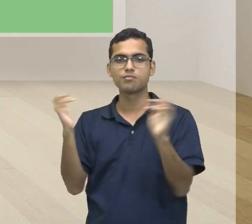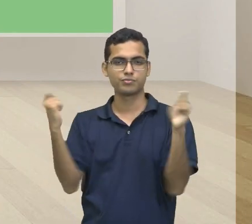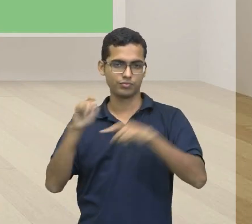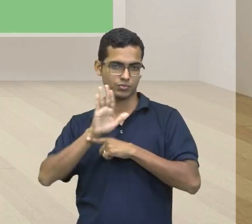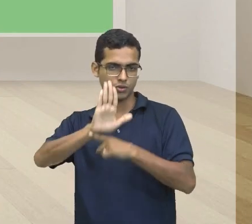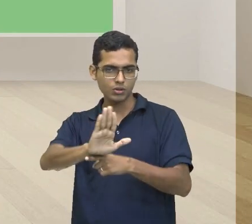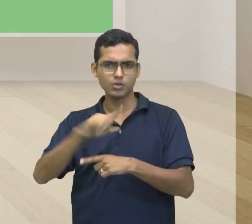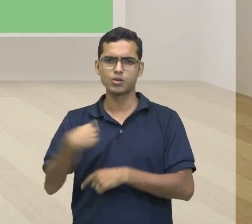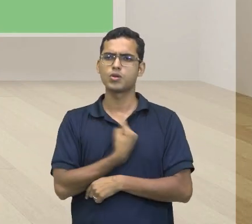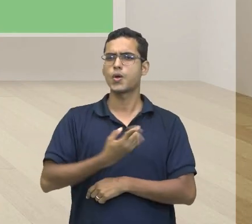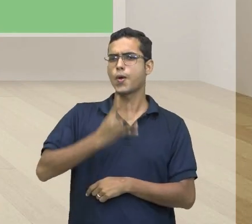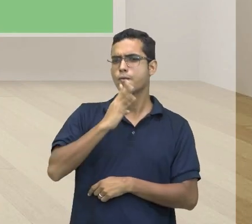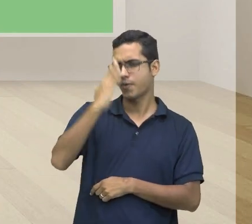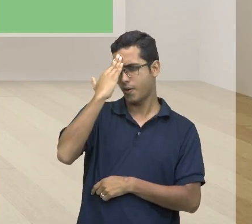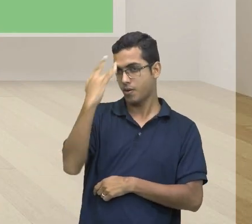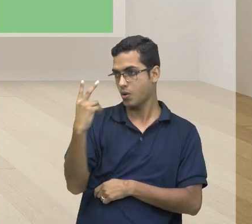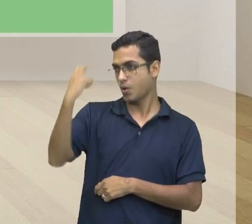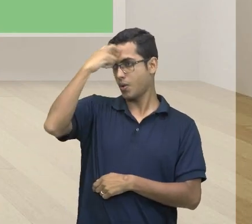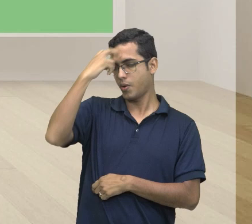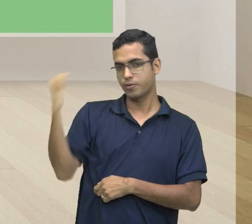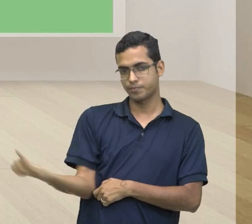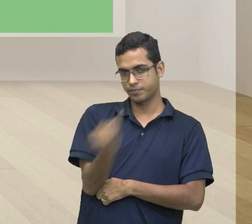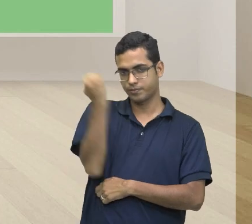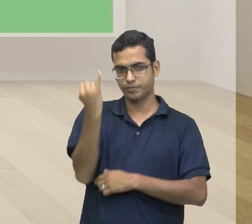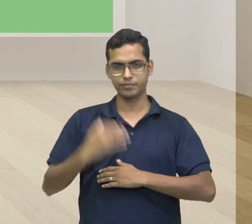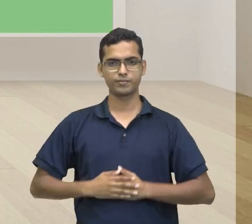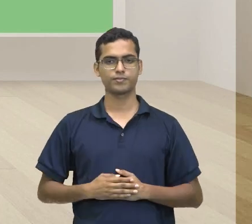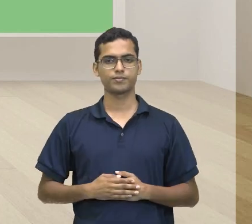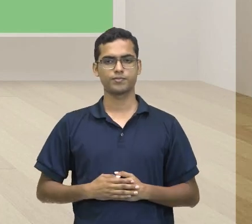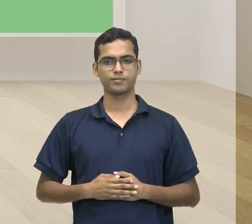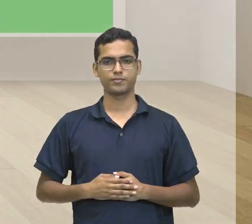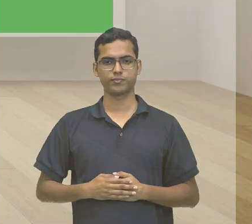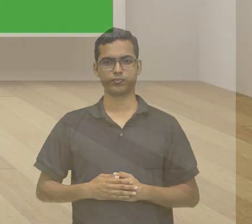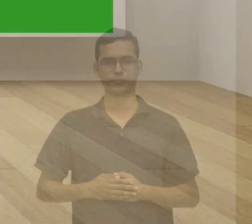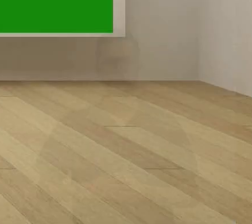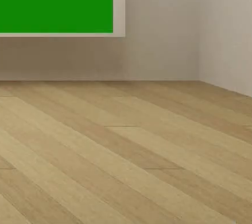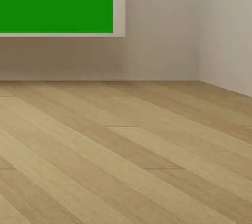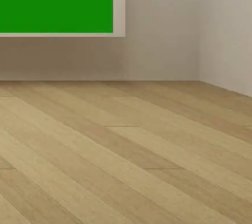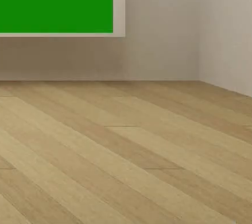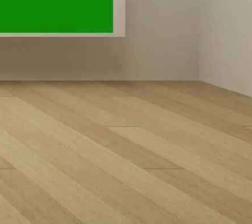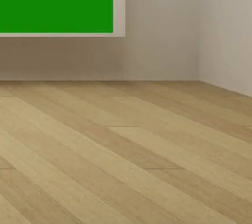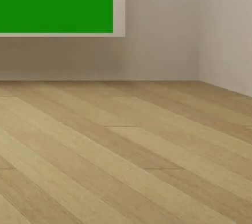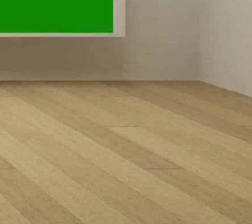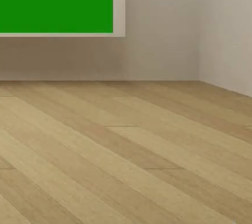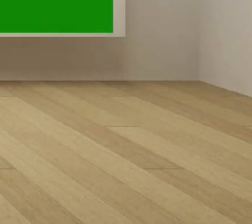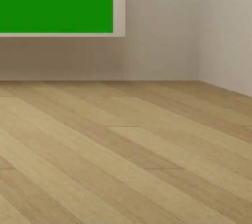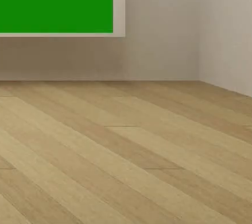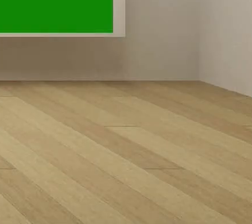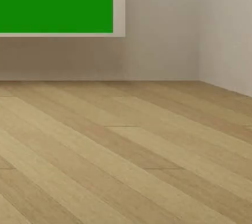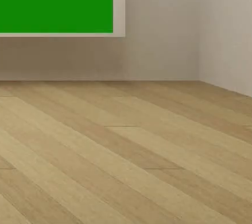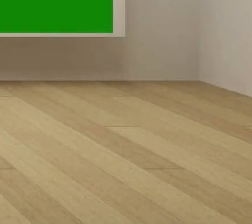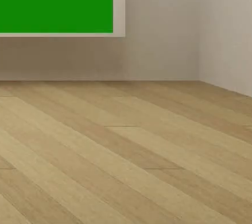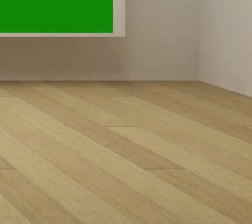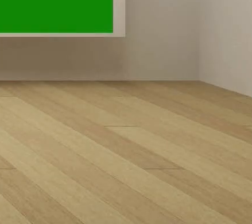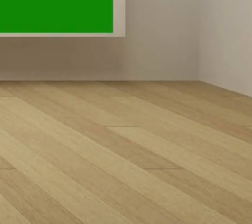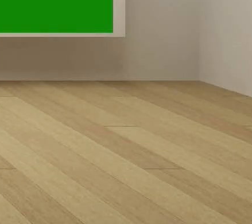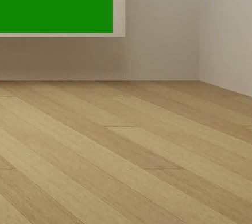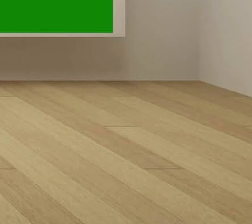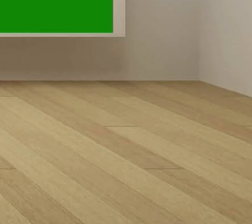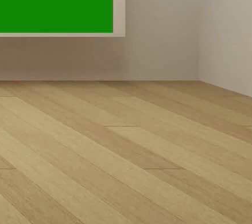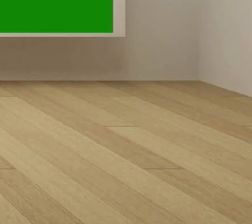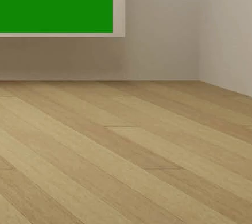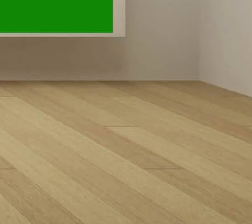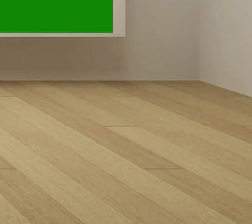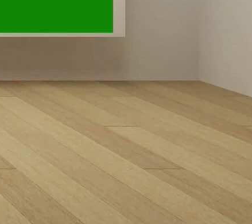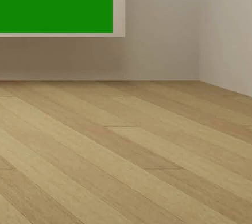nós conhecemos um pouco da cultura do outro, nós conseguimos nos comunicar com mais efetividade, tá